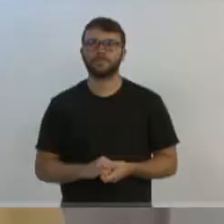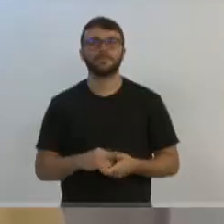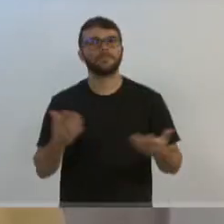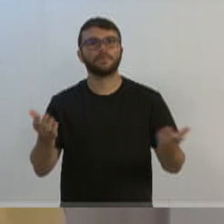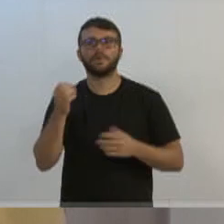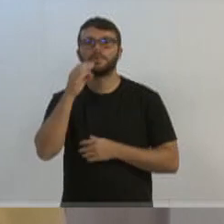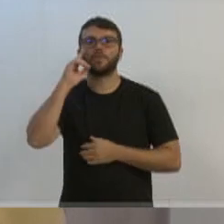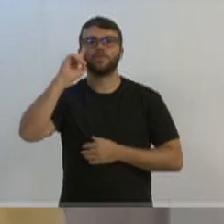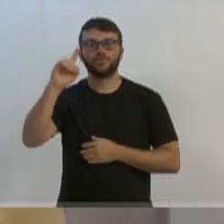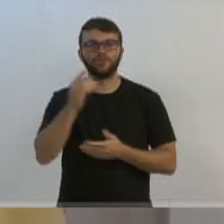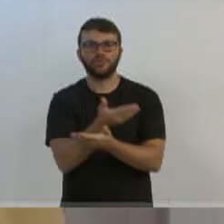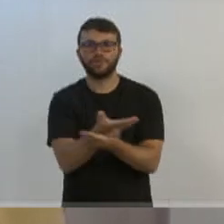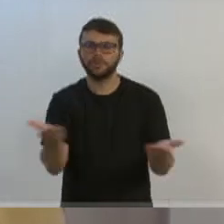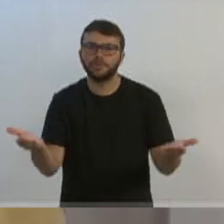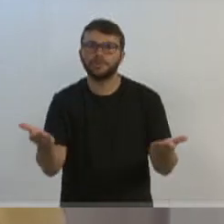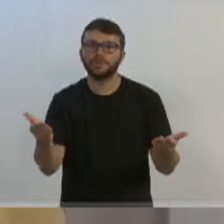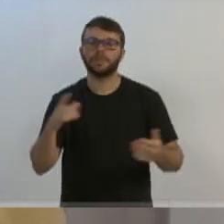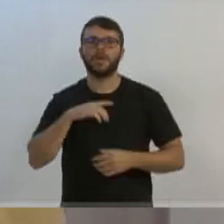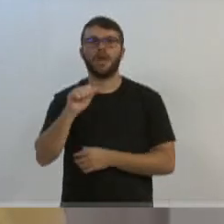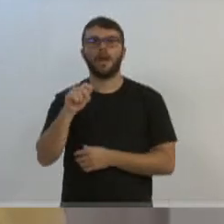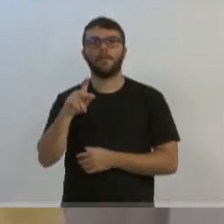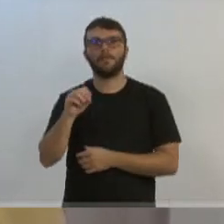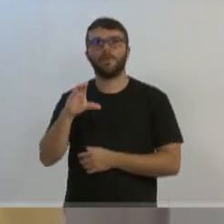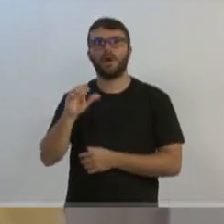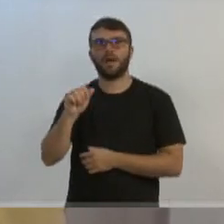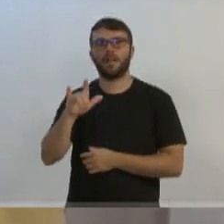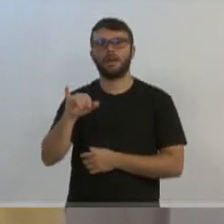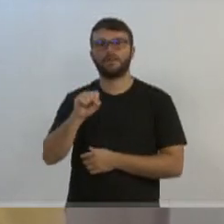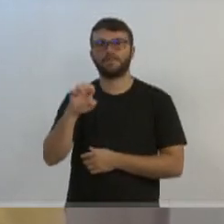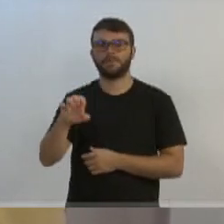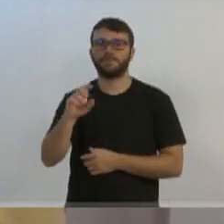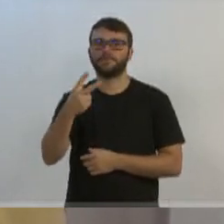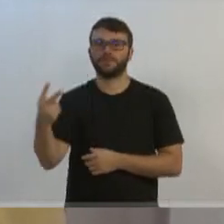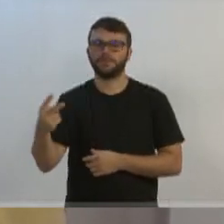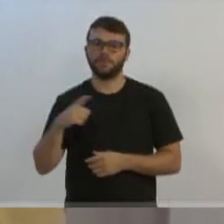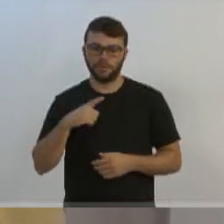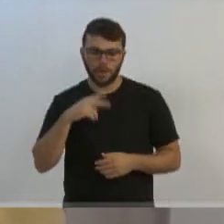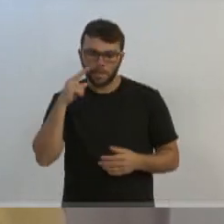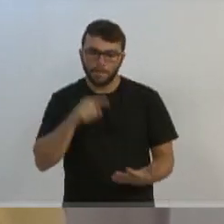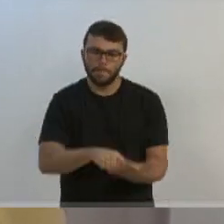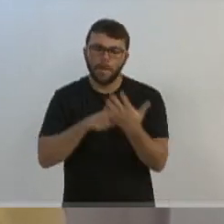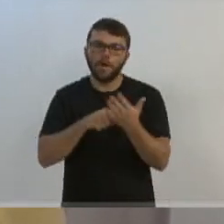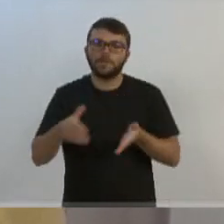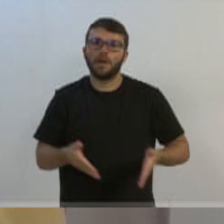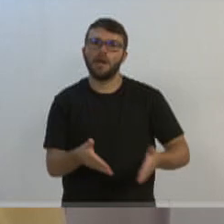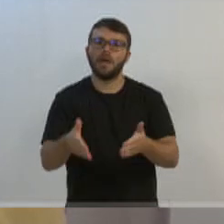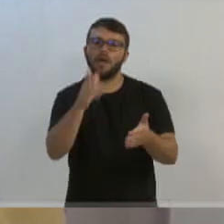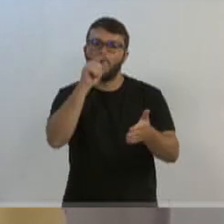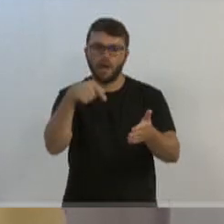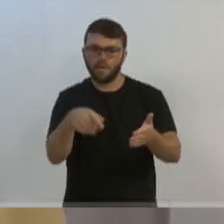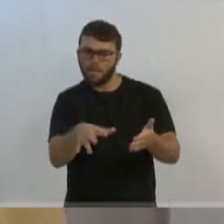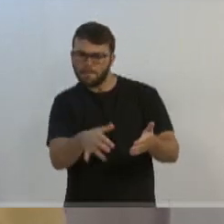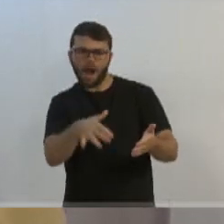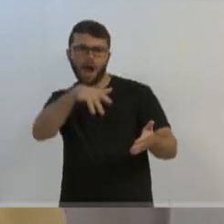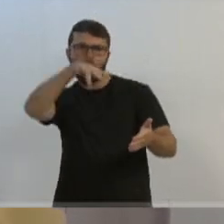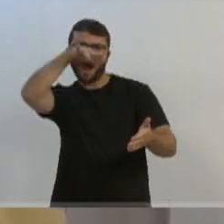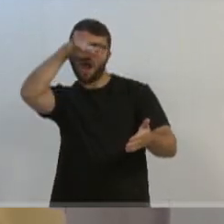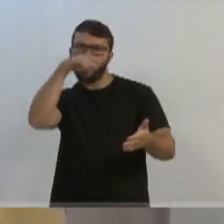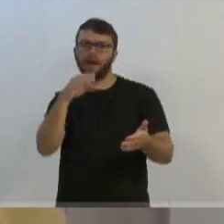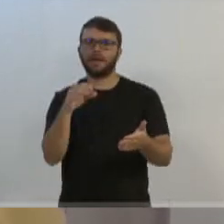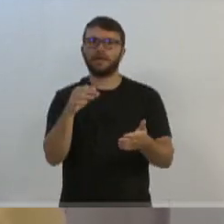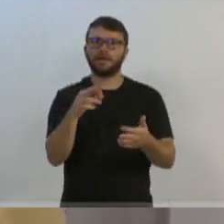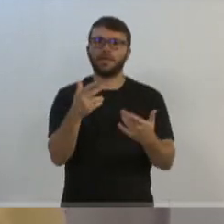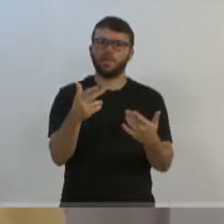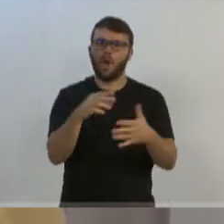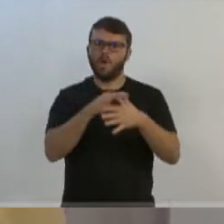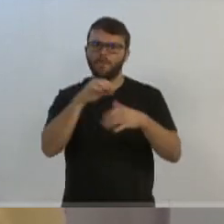Bom dia a todos. Apocalipse 22. Então me mostrou o rio da água da vida, brilhante como cristal, que saiu do trono